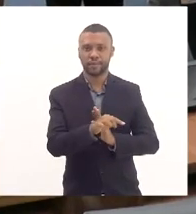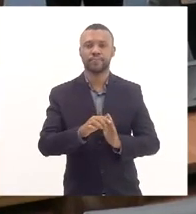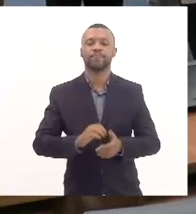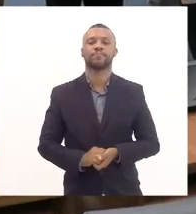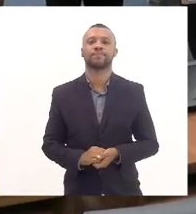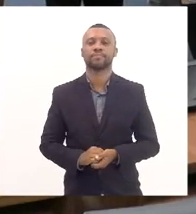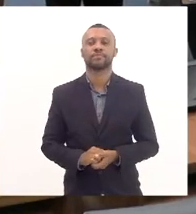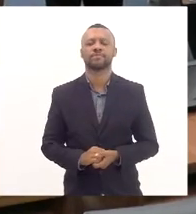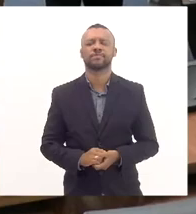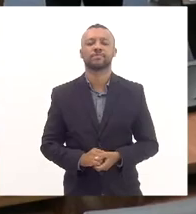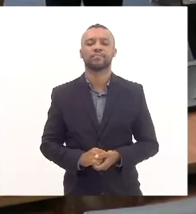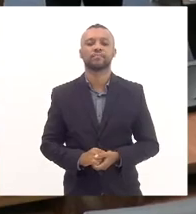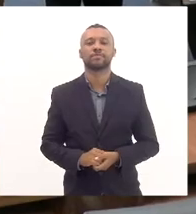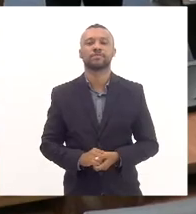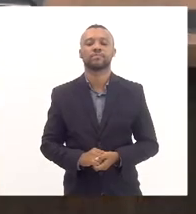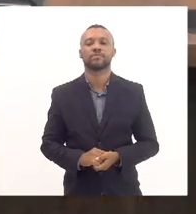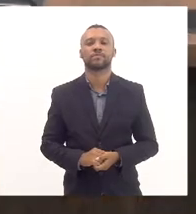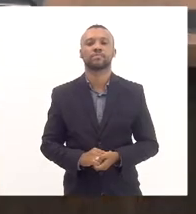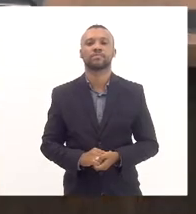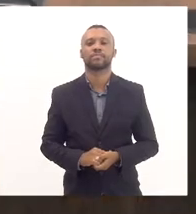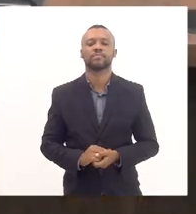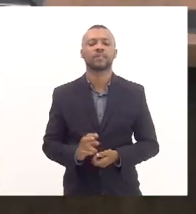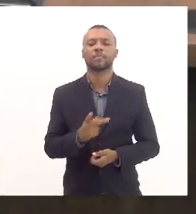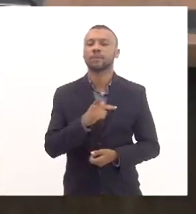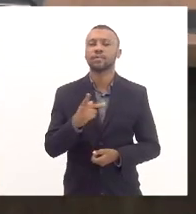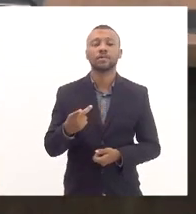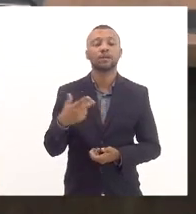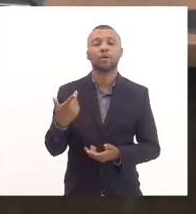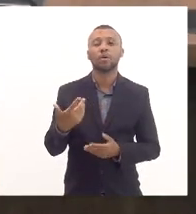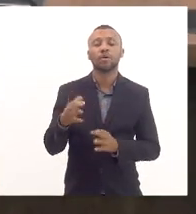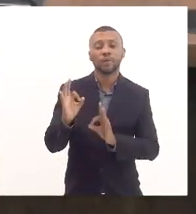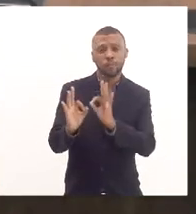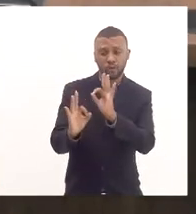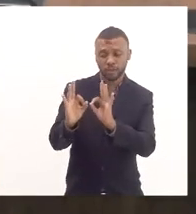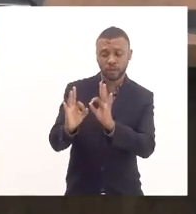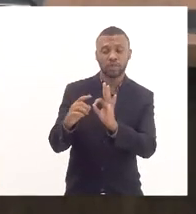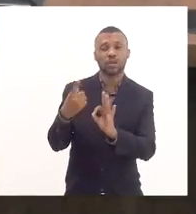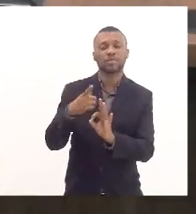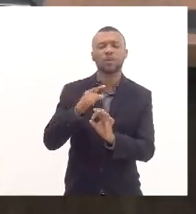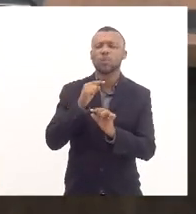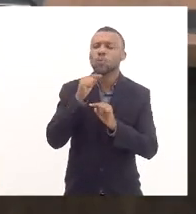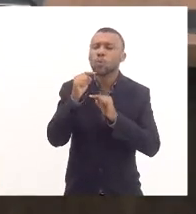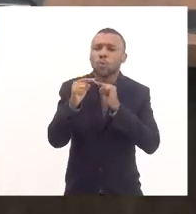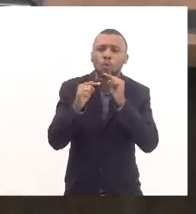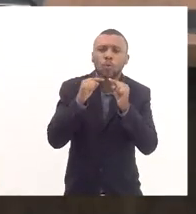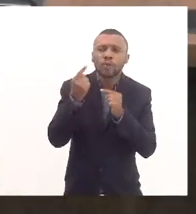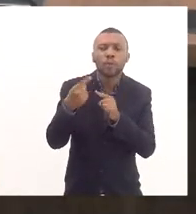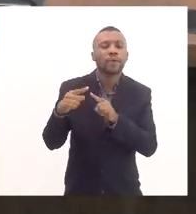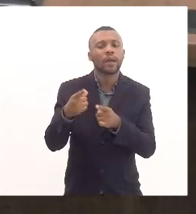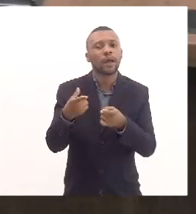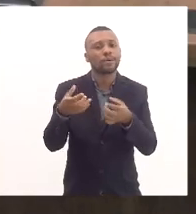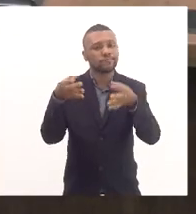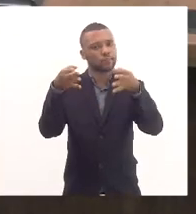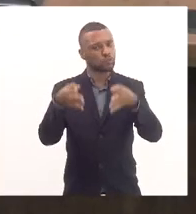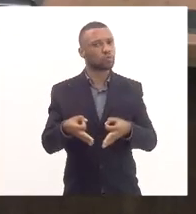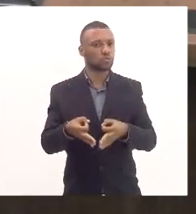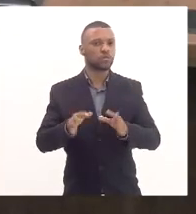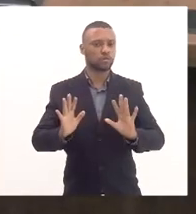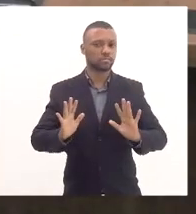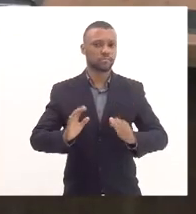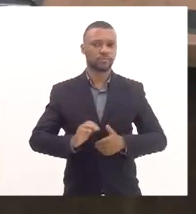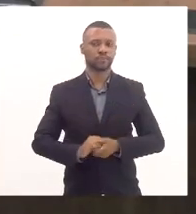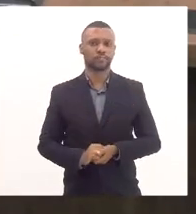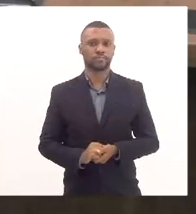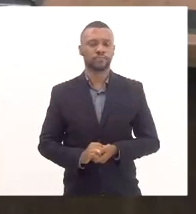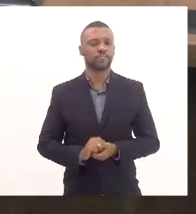E aí é sobre isso é um projeto que a gente chama dúvida porque a gente acha justo não é